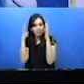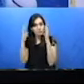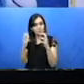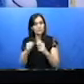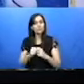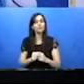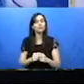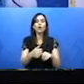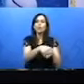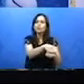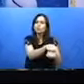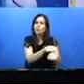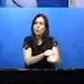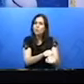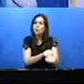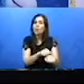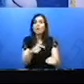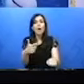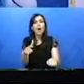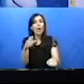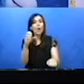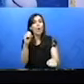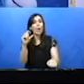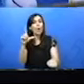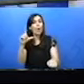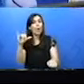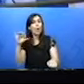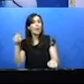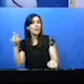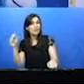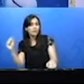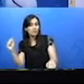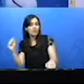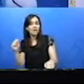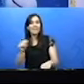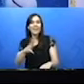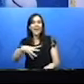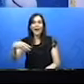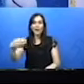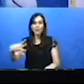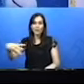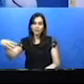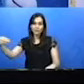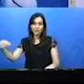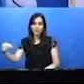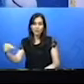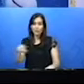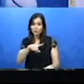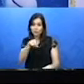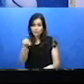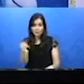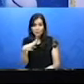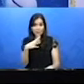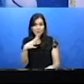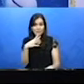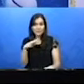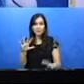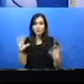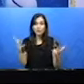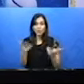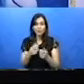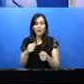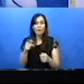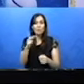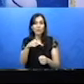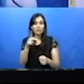couro. A oliva. E a água-viva. Vocês vão conhecer todas essas tartarugas junto com a